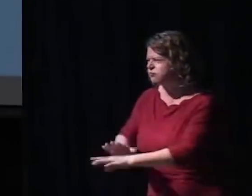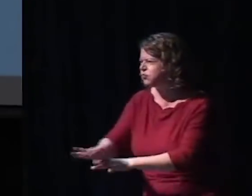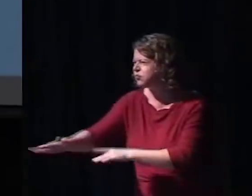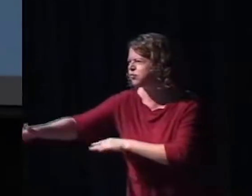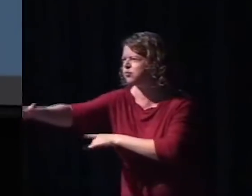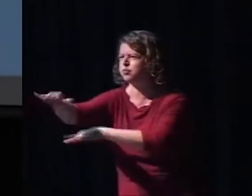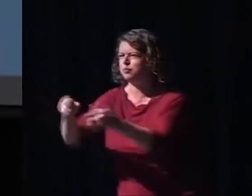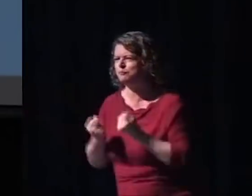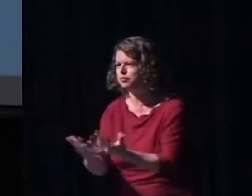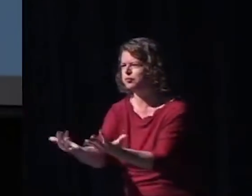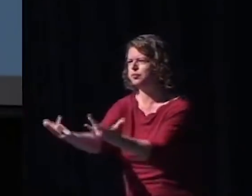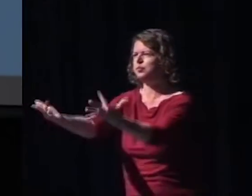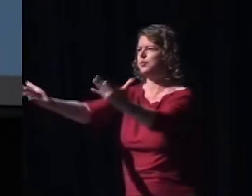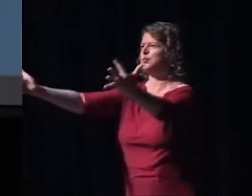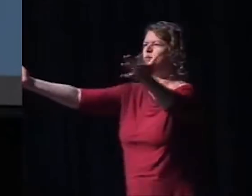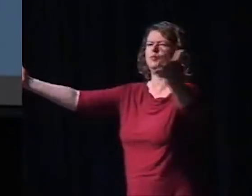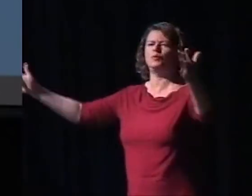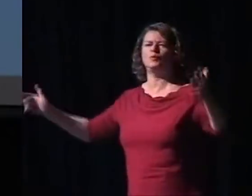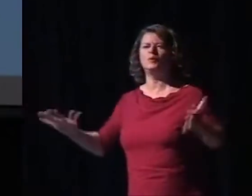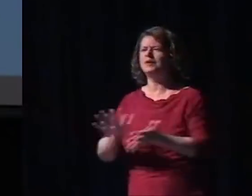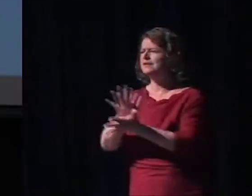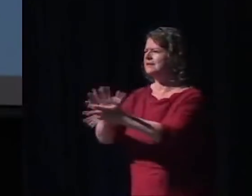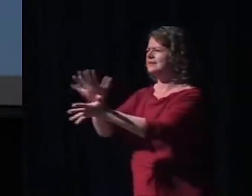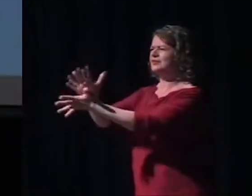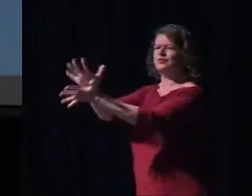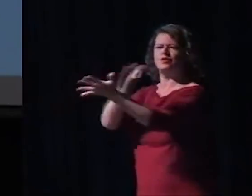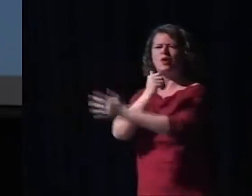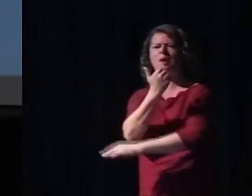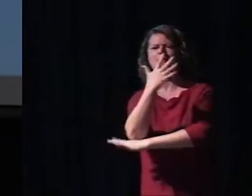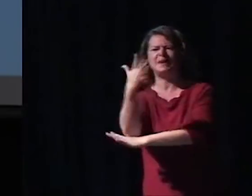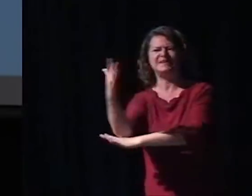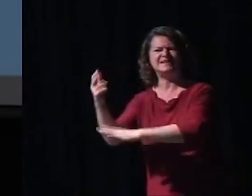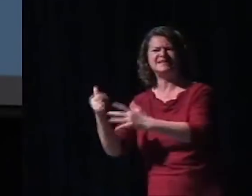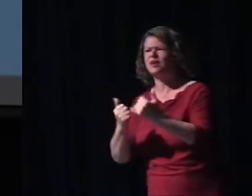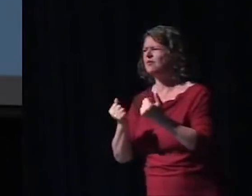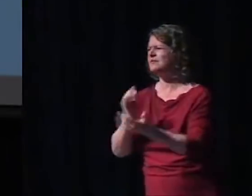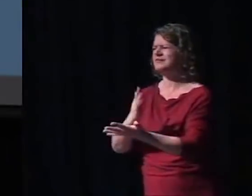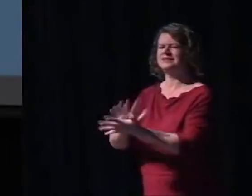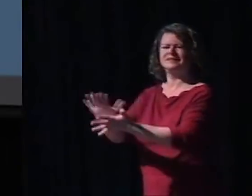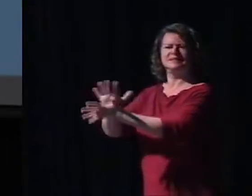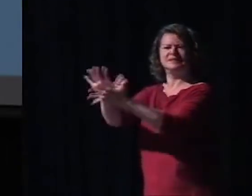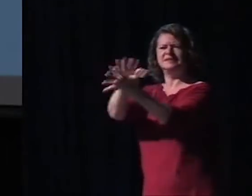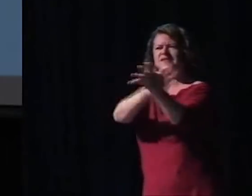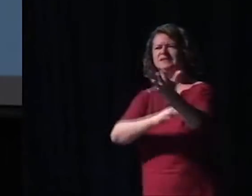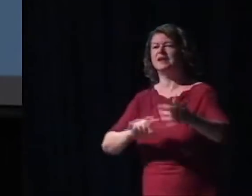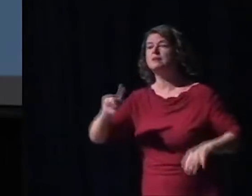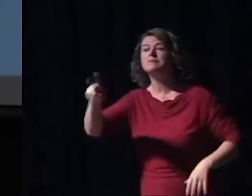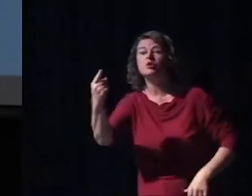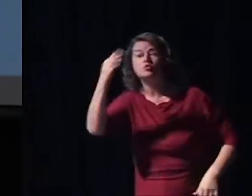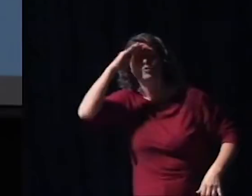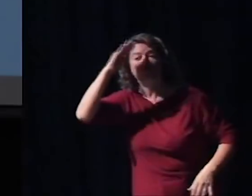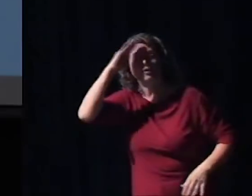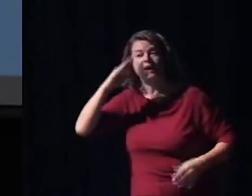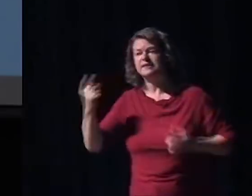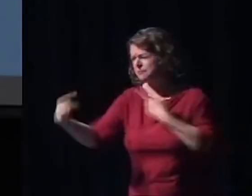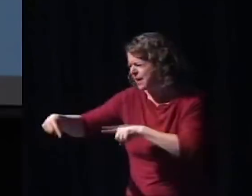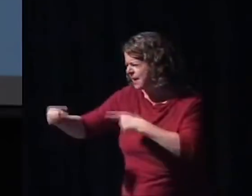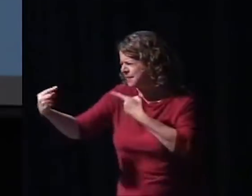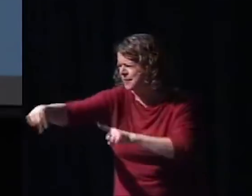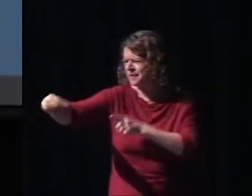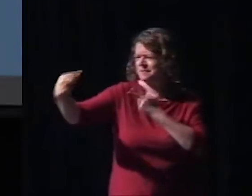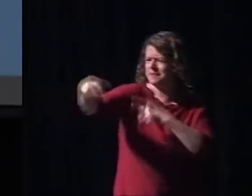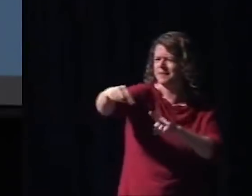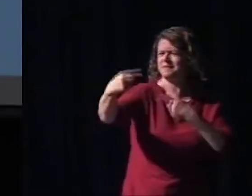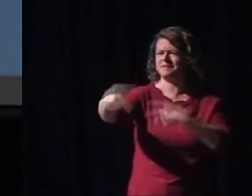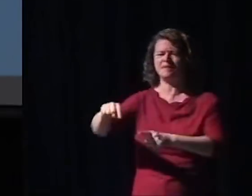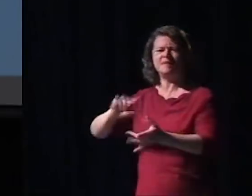vem a força de um homem que tem unção para matar mil soldados e desbaratar um exército filisteu? De